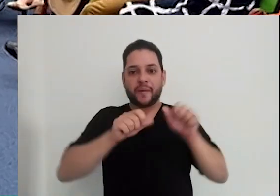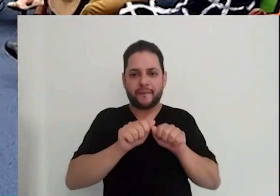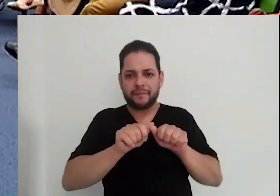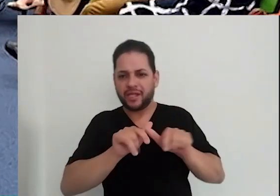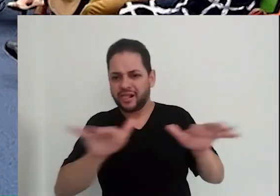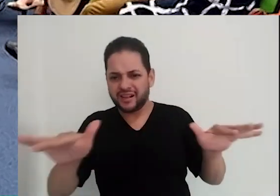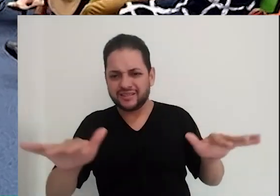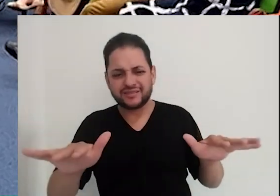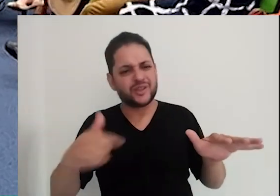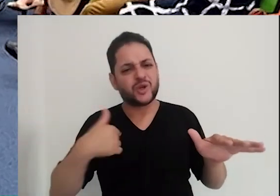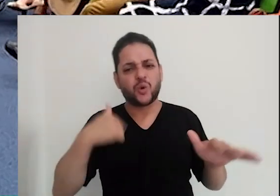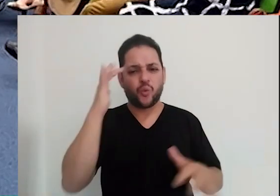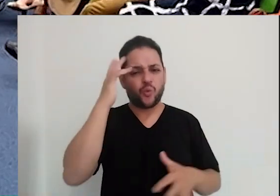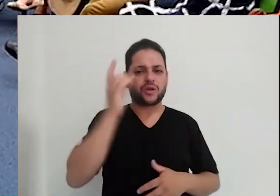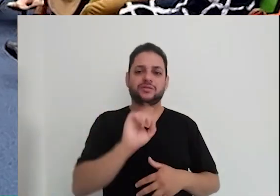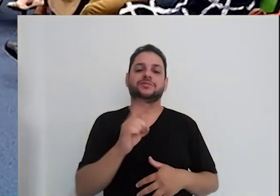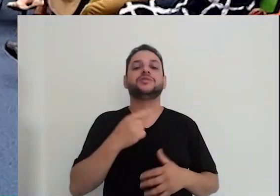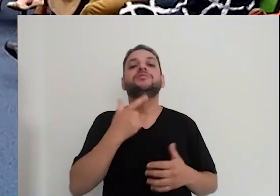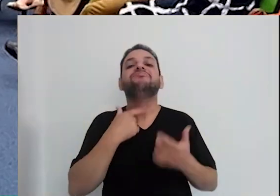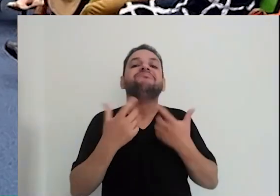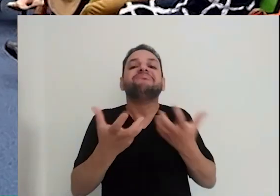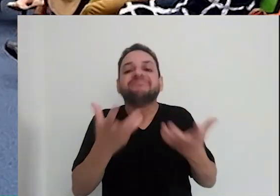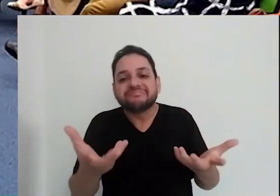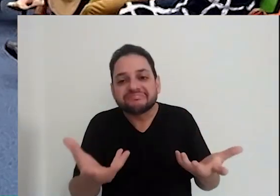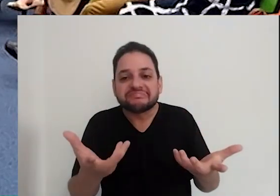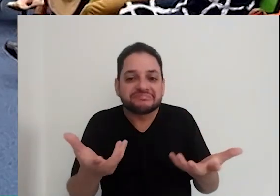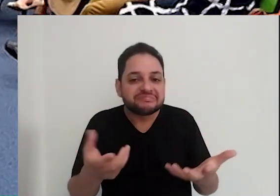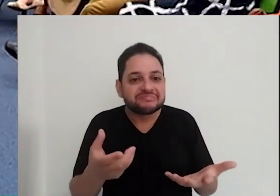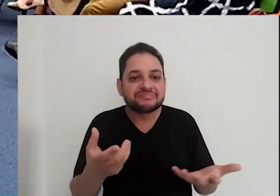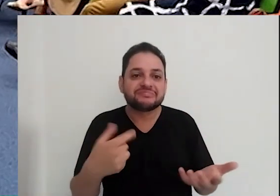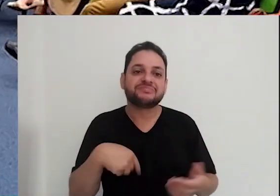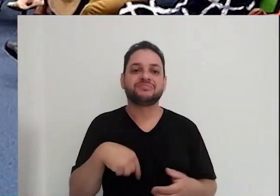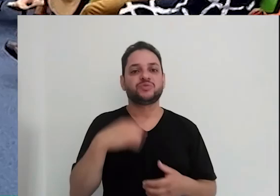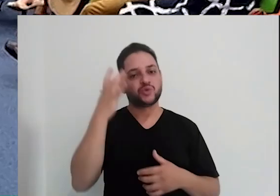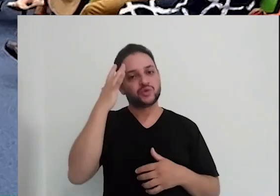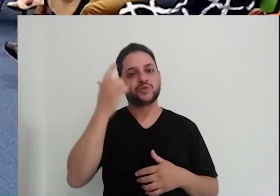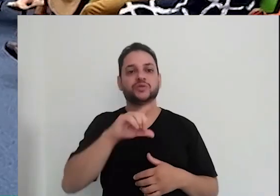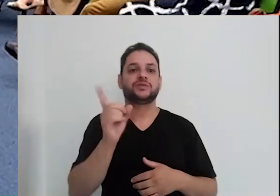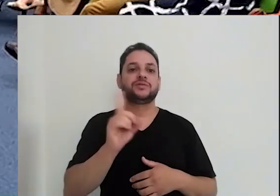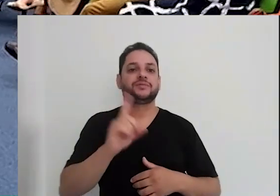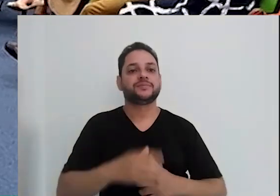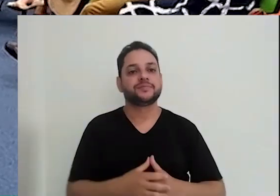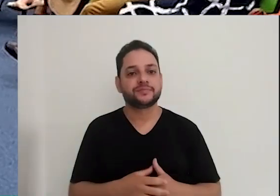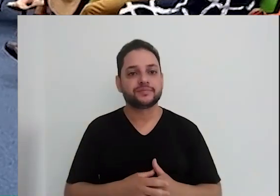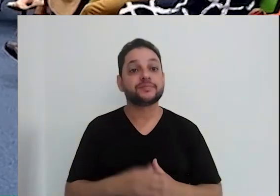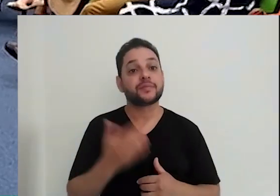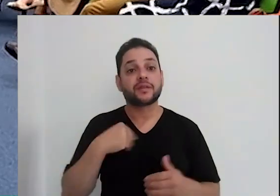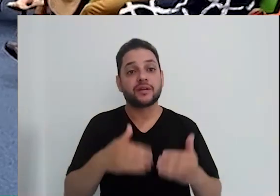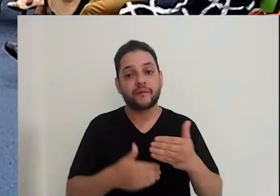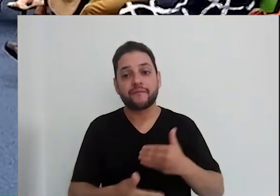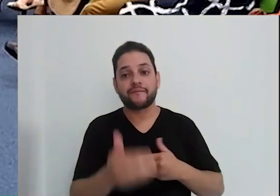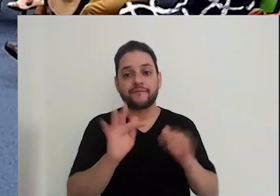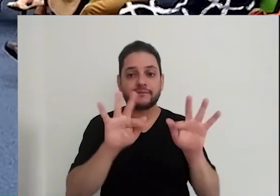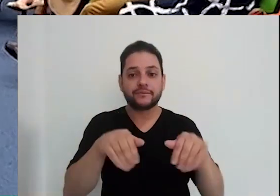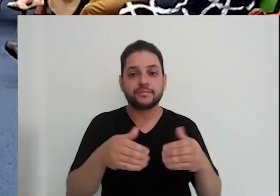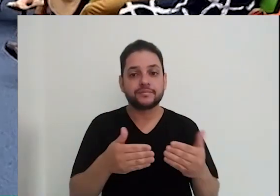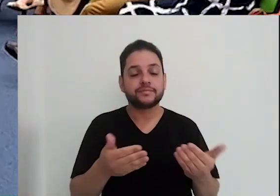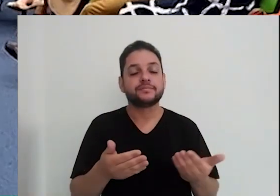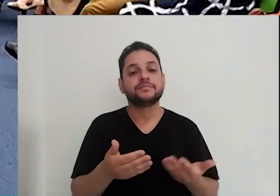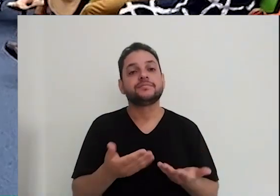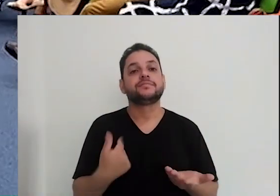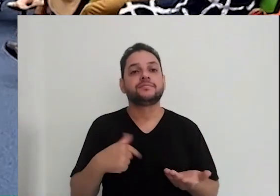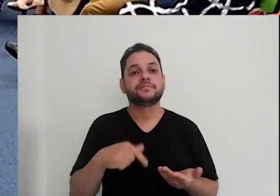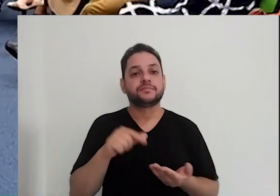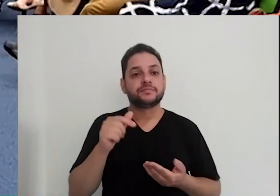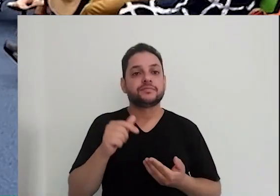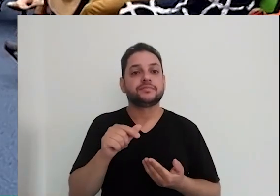eu acho que não adoraria furar bolha mas acho que não bom estamos caminhando aqui pros minutos finais eh eu acho Daniel